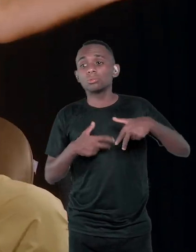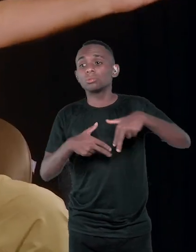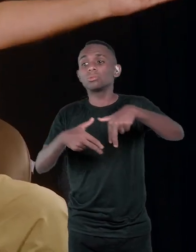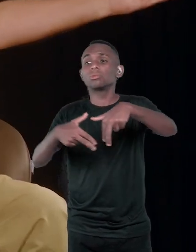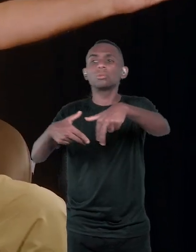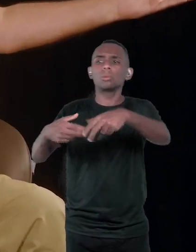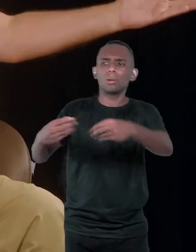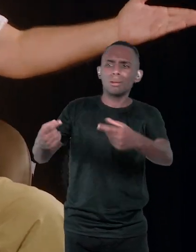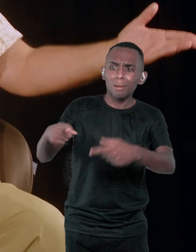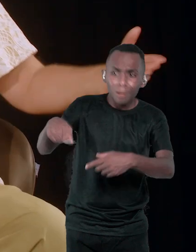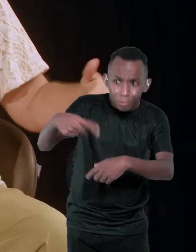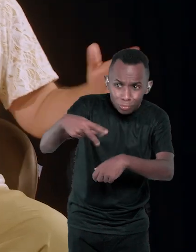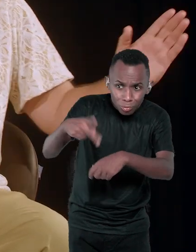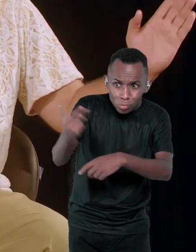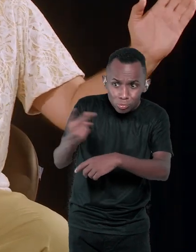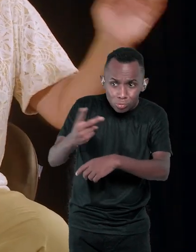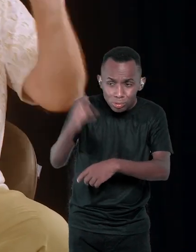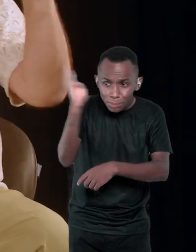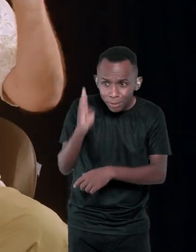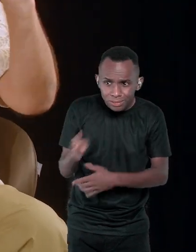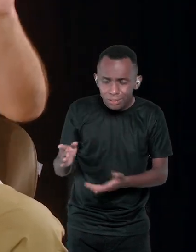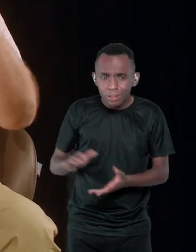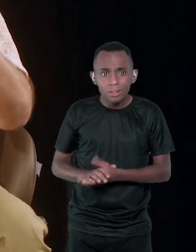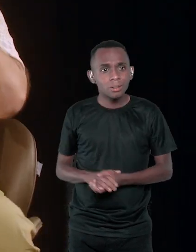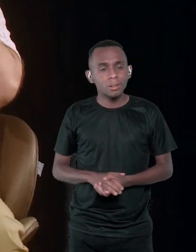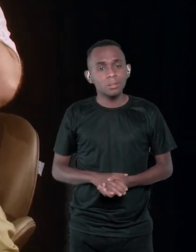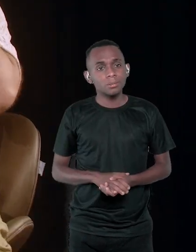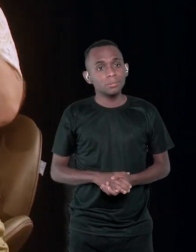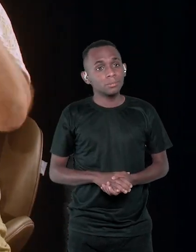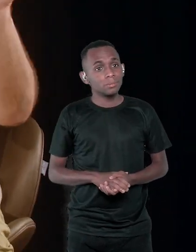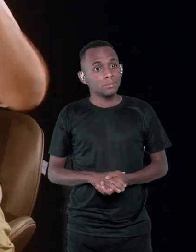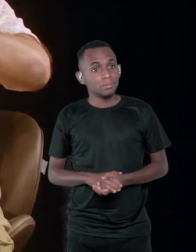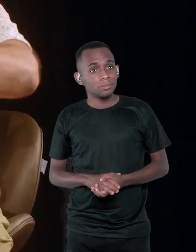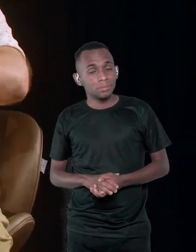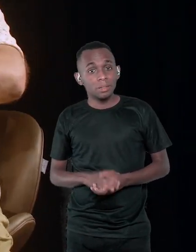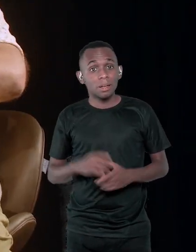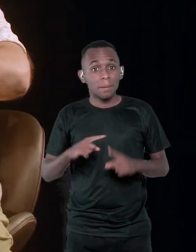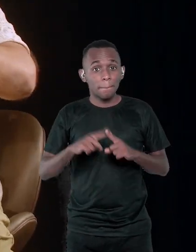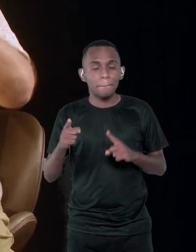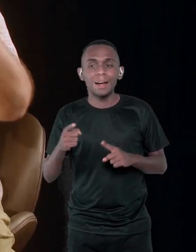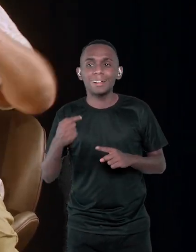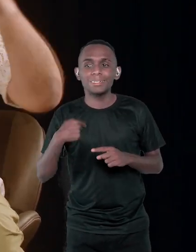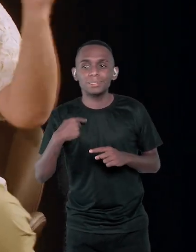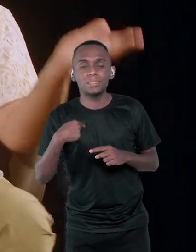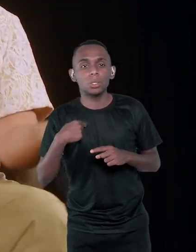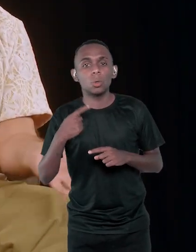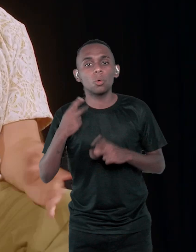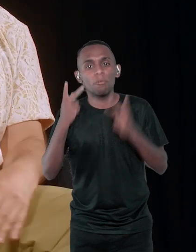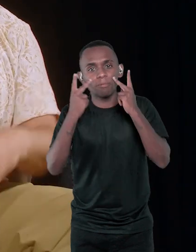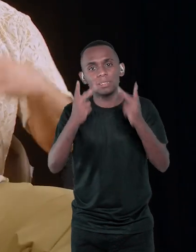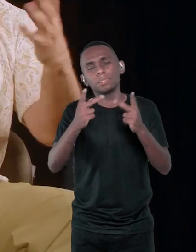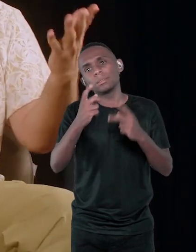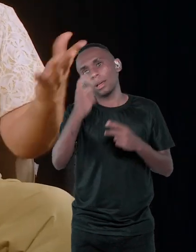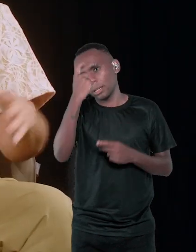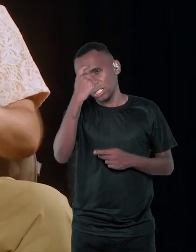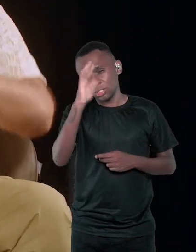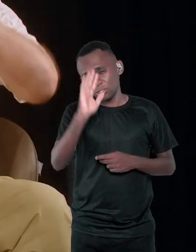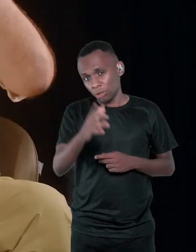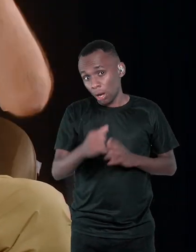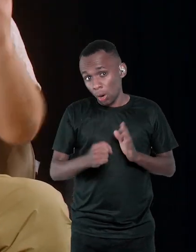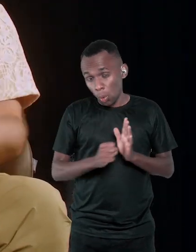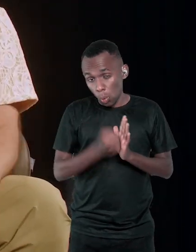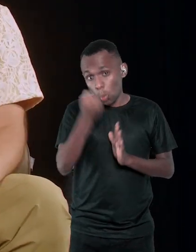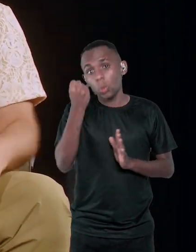Paula falou, mas eles são brasileiros. Então, isso no Cairo. Mas quando eu vou para a Índia, eu fui para a Índia algumas vezes, fui 8 vezes para a